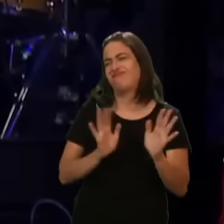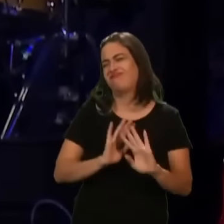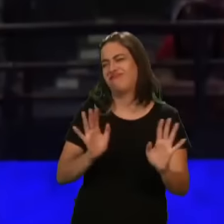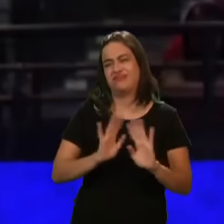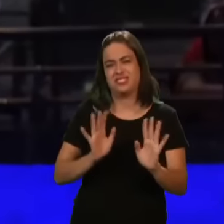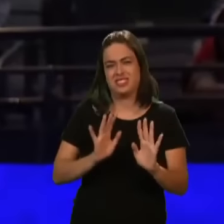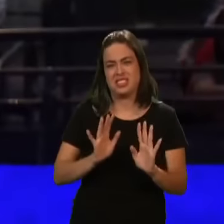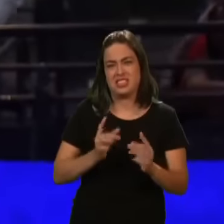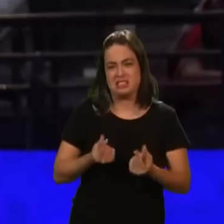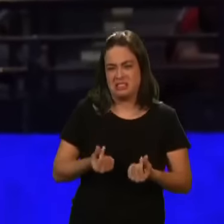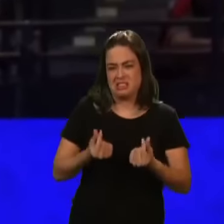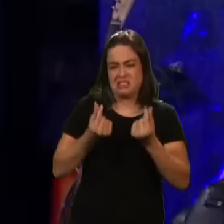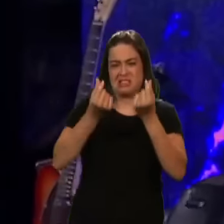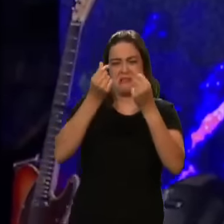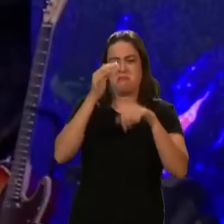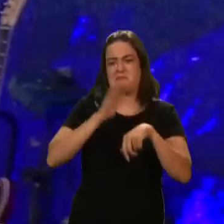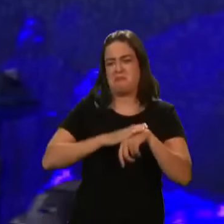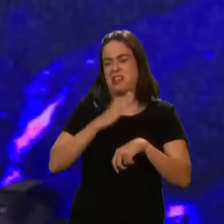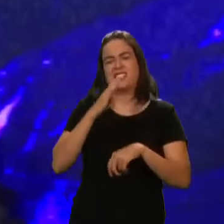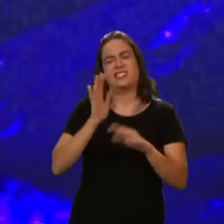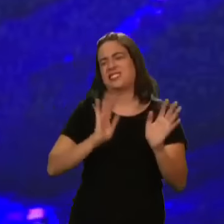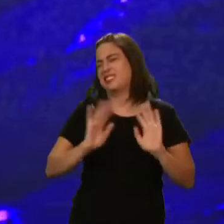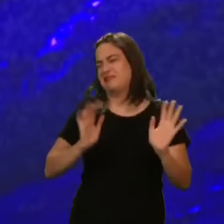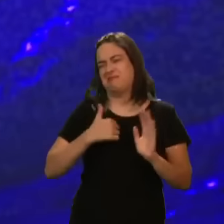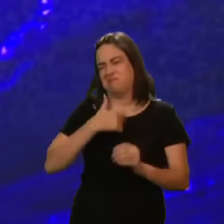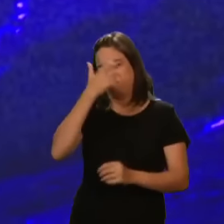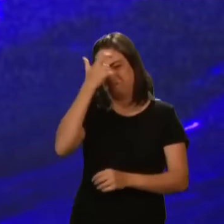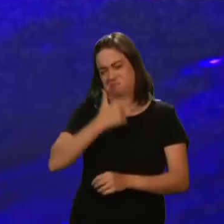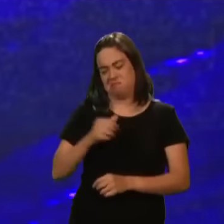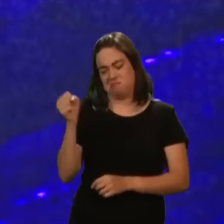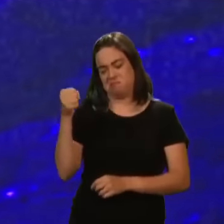sou eu para ganhar mais do que um salário mínimo? Quem sou eu?